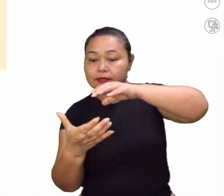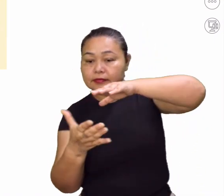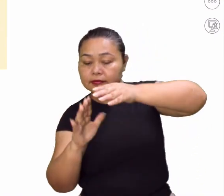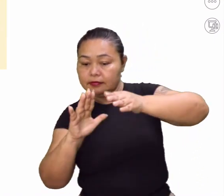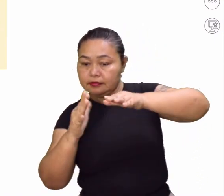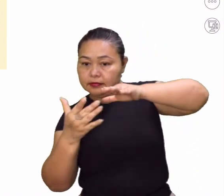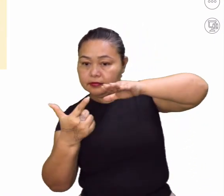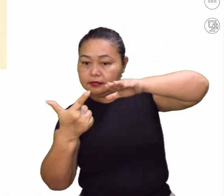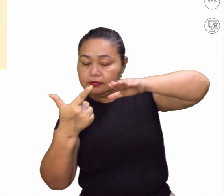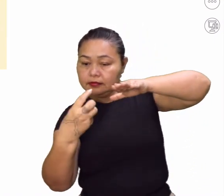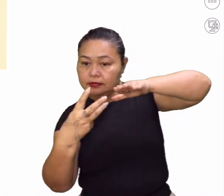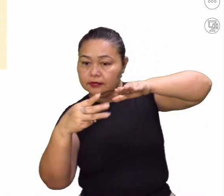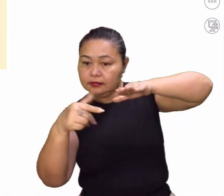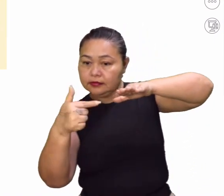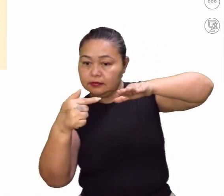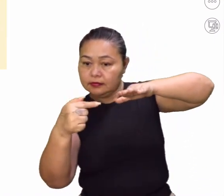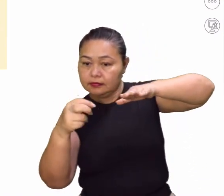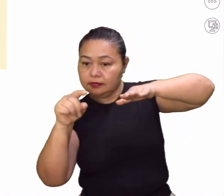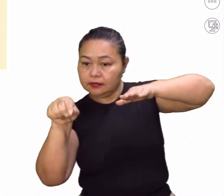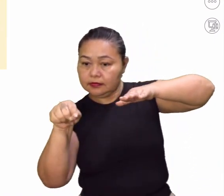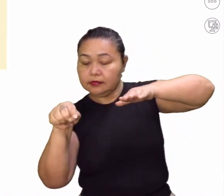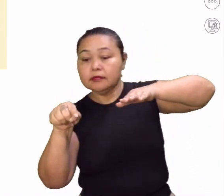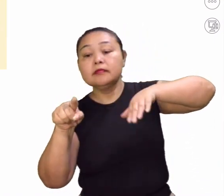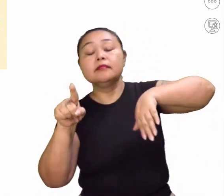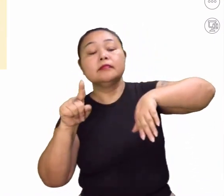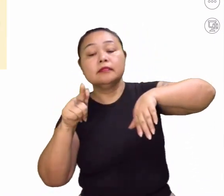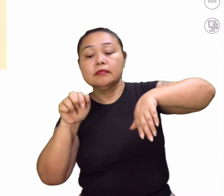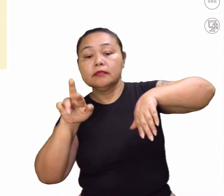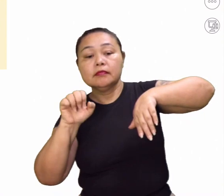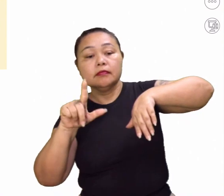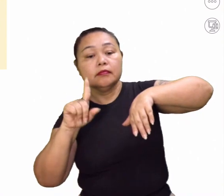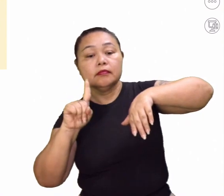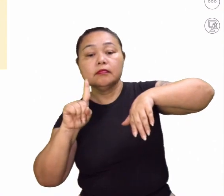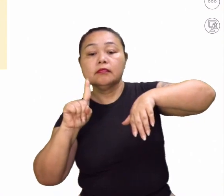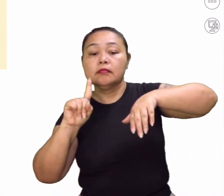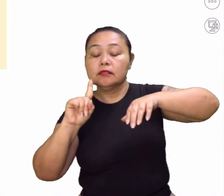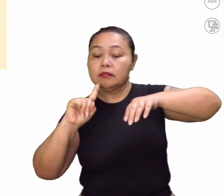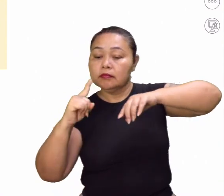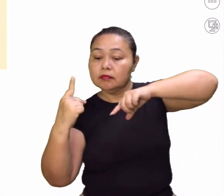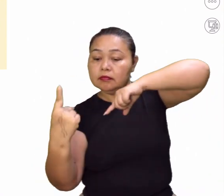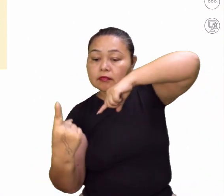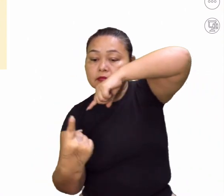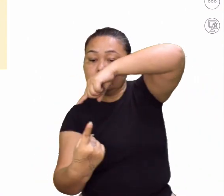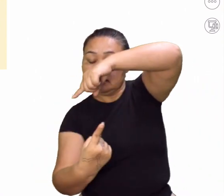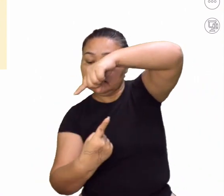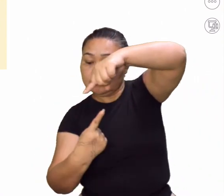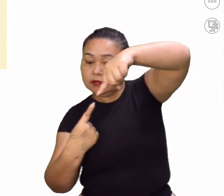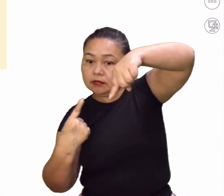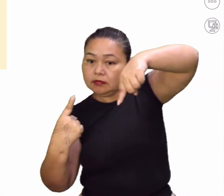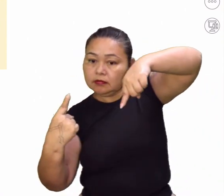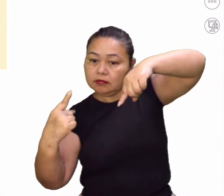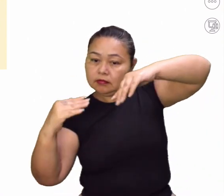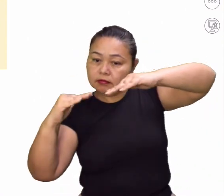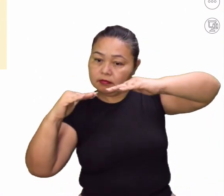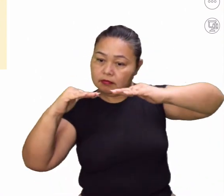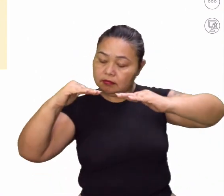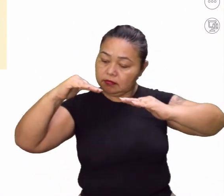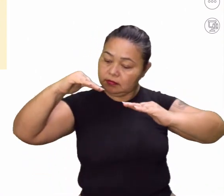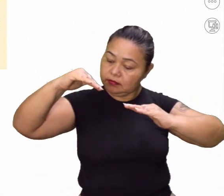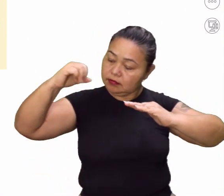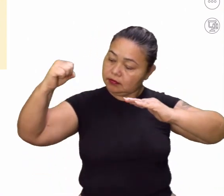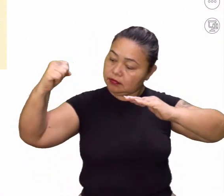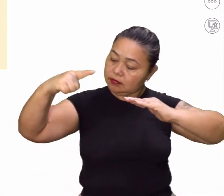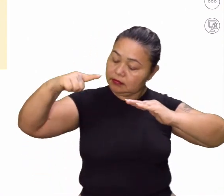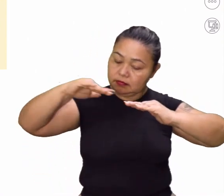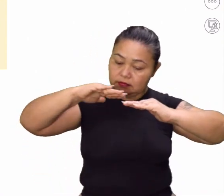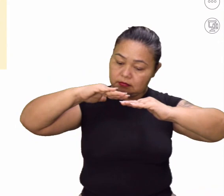inclinado cerca de 23,27 graus em relação ao seu plano de órbita, a incidência dos raios solares